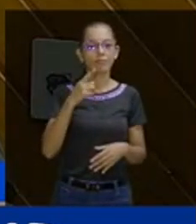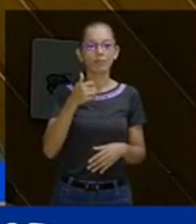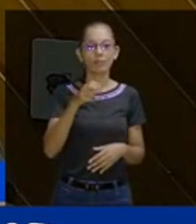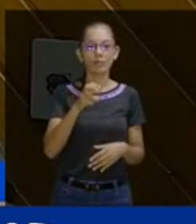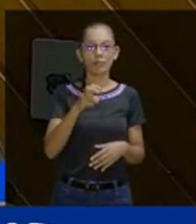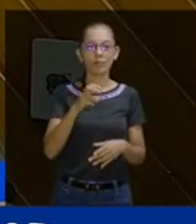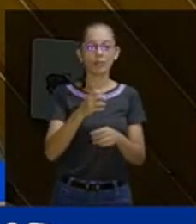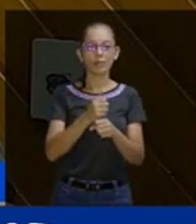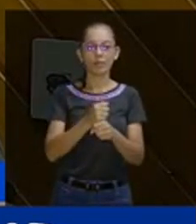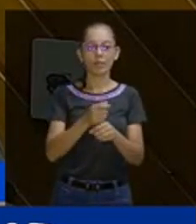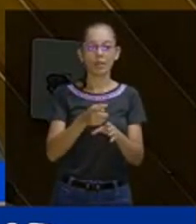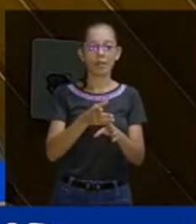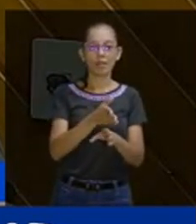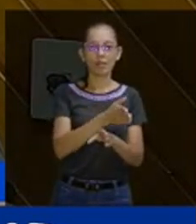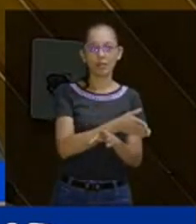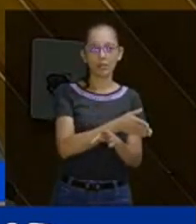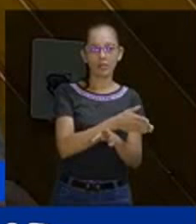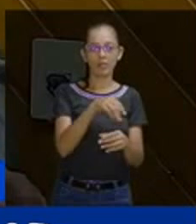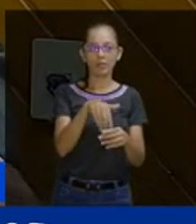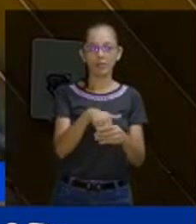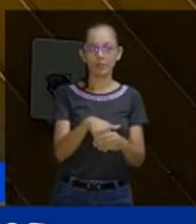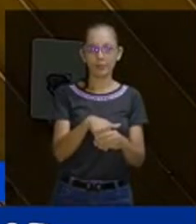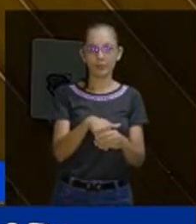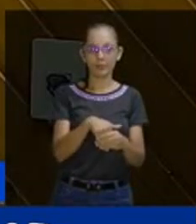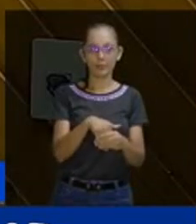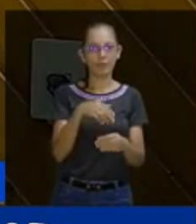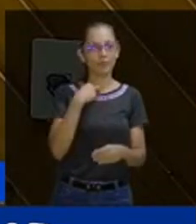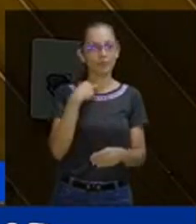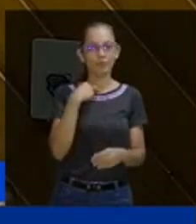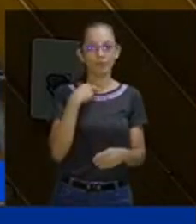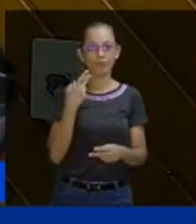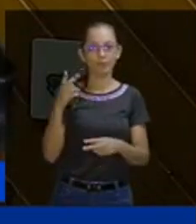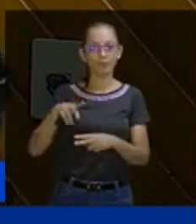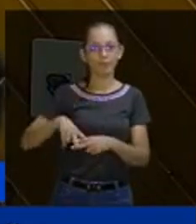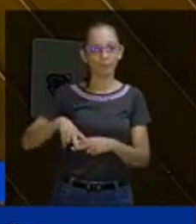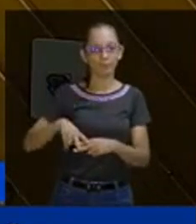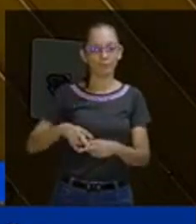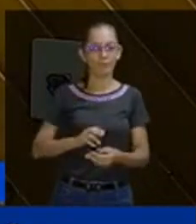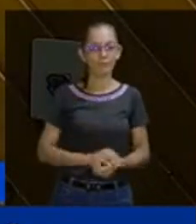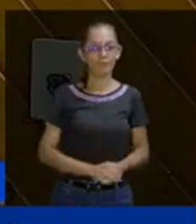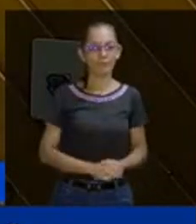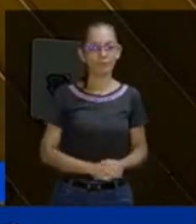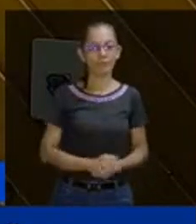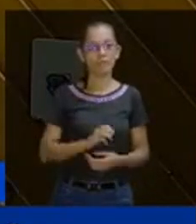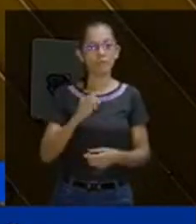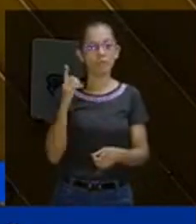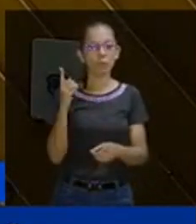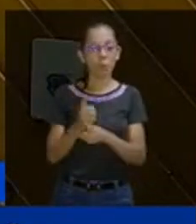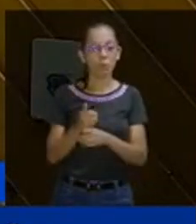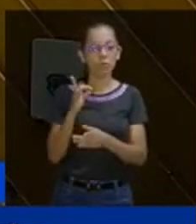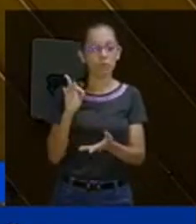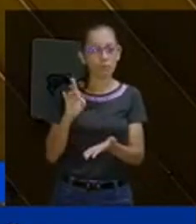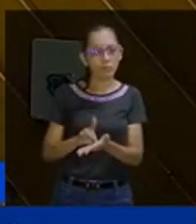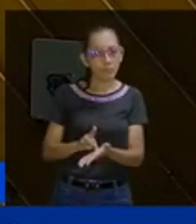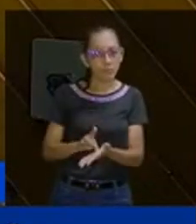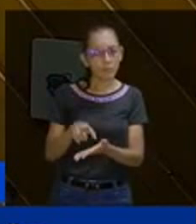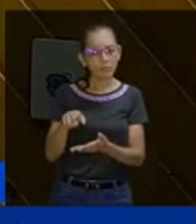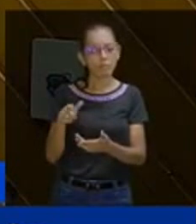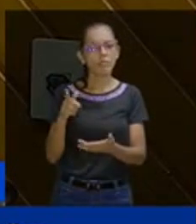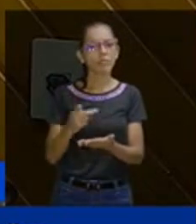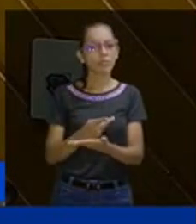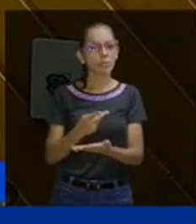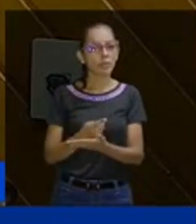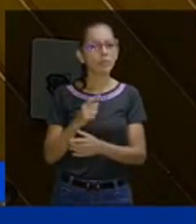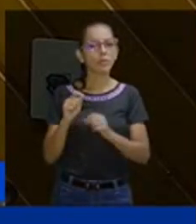anteriores à eleição, excetuando-se as hipóteses de flagrante delito. Neste caso, a prisão preventiva fora